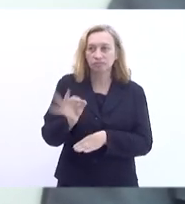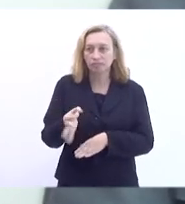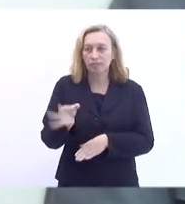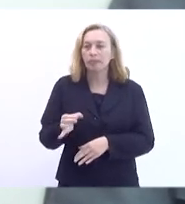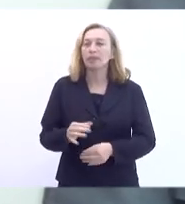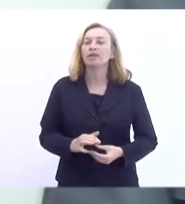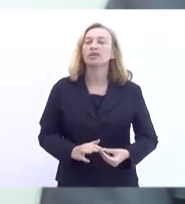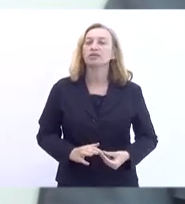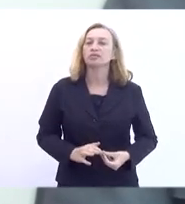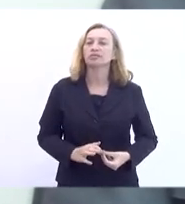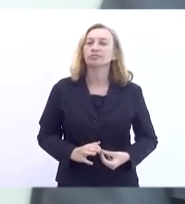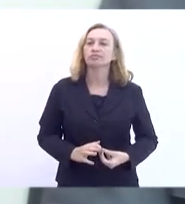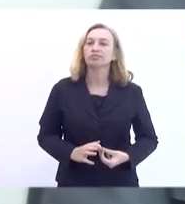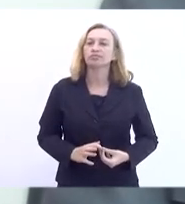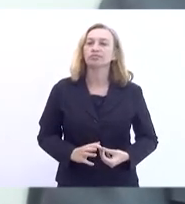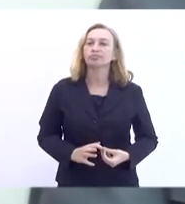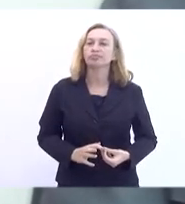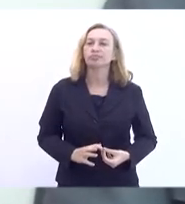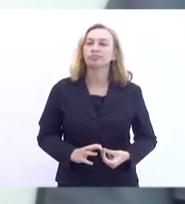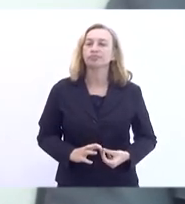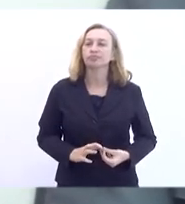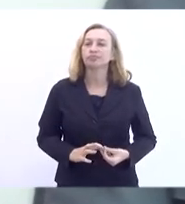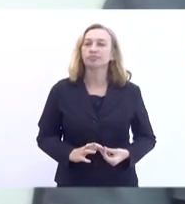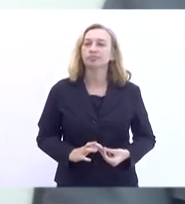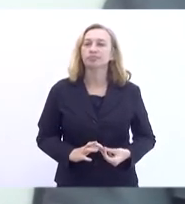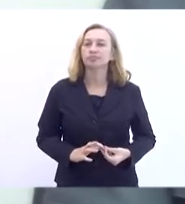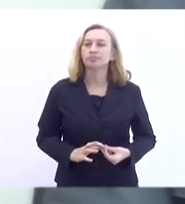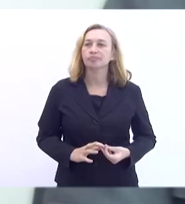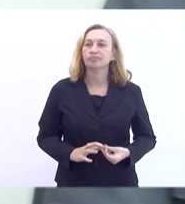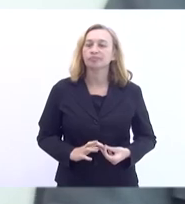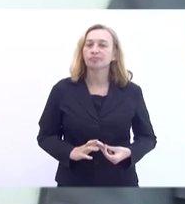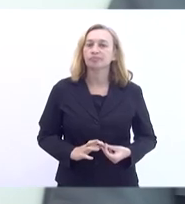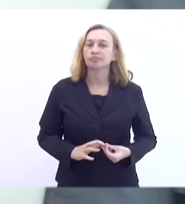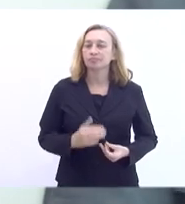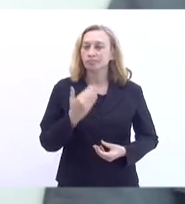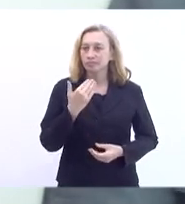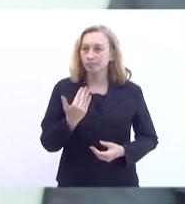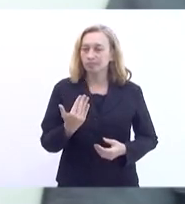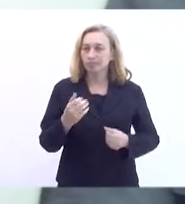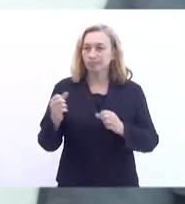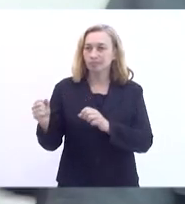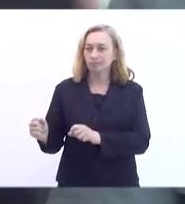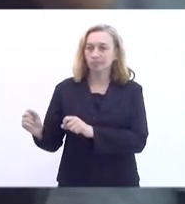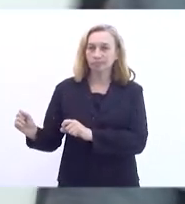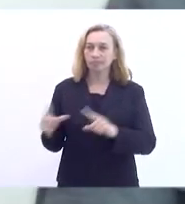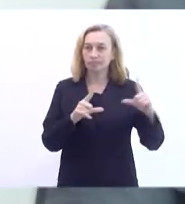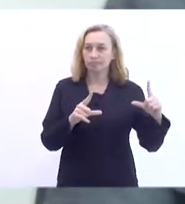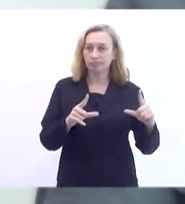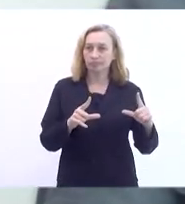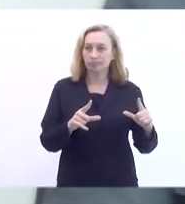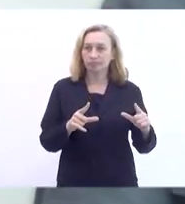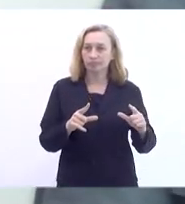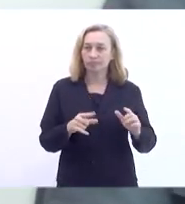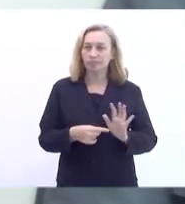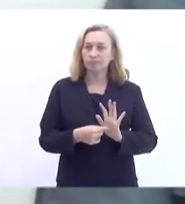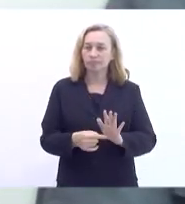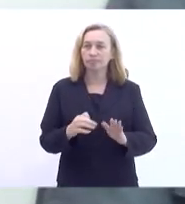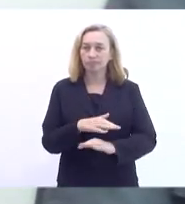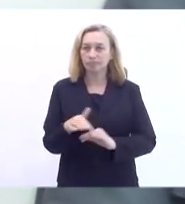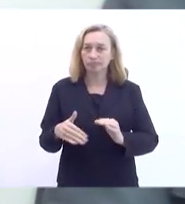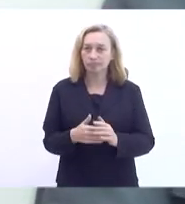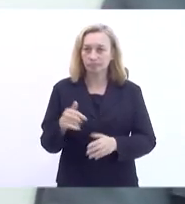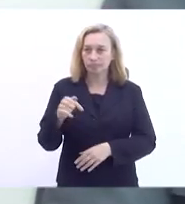e a gente sugere a gente trouxe uma apresentação a fim de alinhar a todos aqui presente